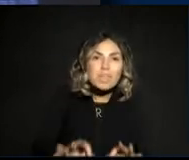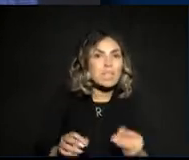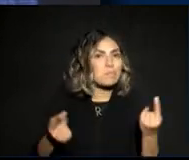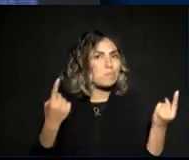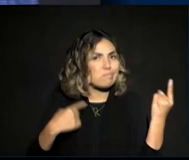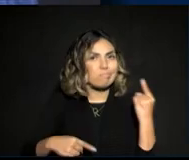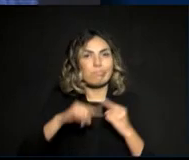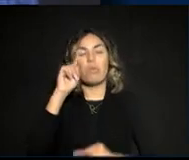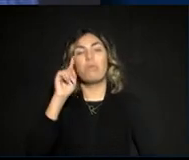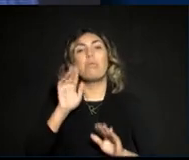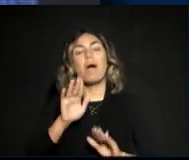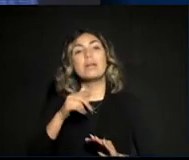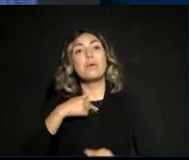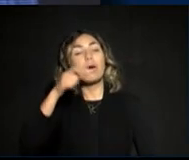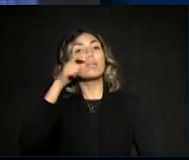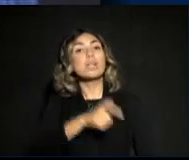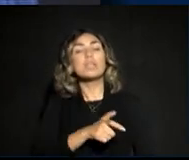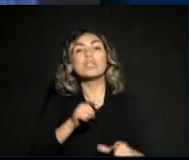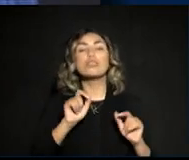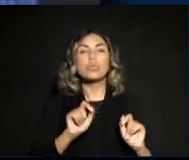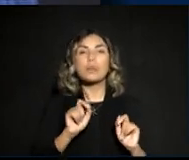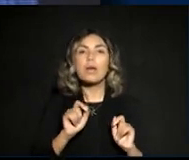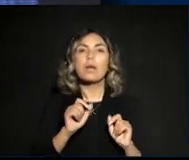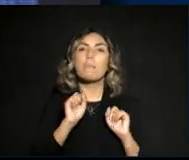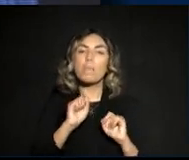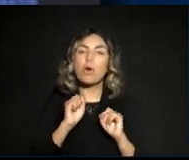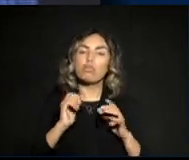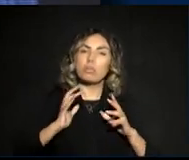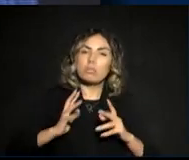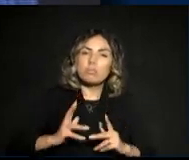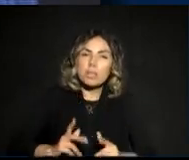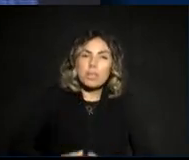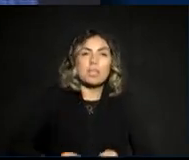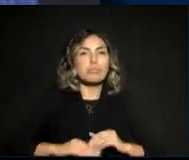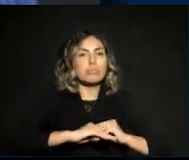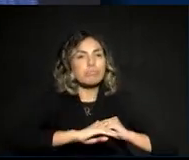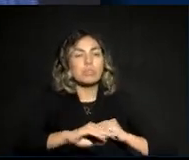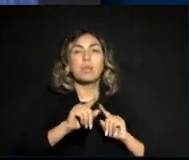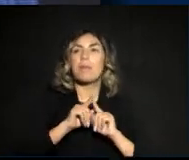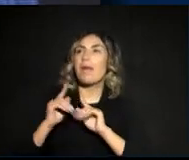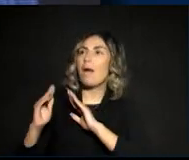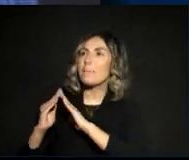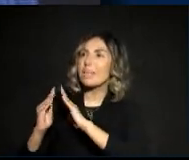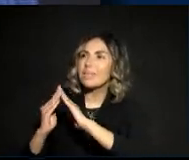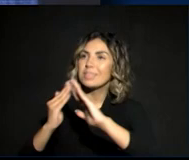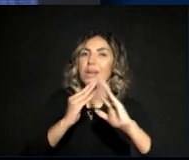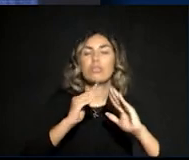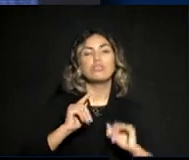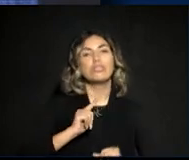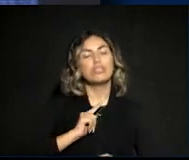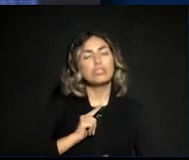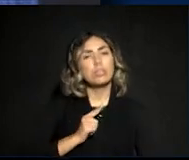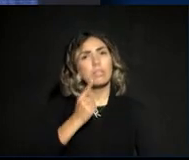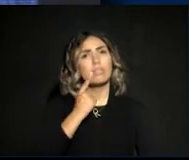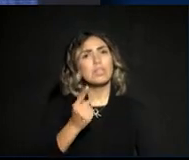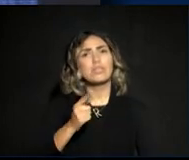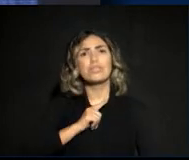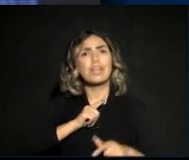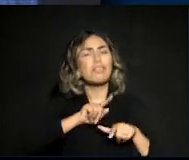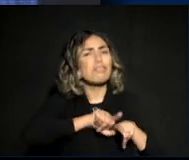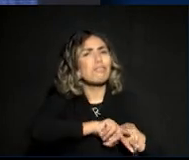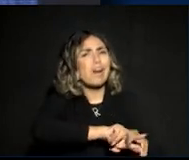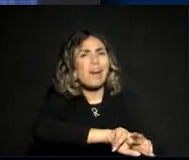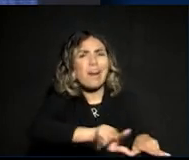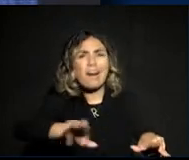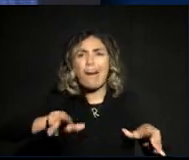E aí no chama atenção para as outras questões para a questão do saneamento básico para a questão da Habitação que nós temos lá né olha a quantidade de